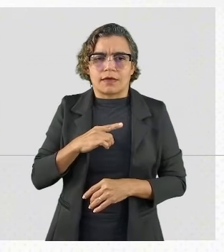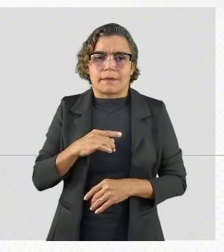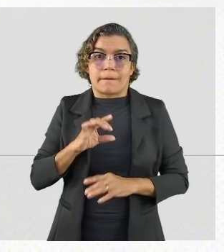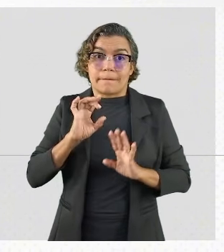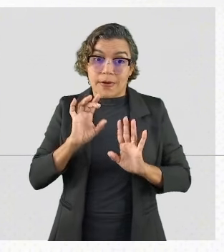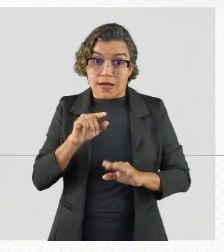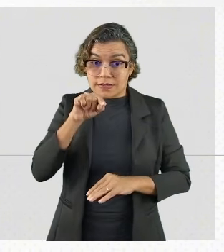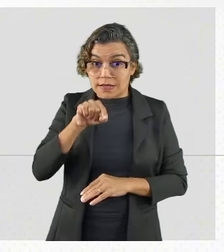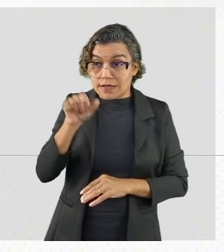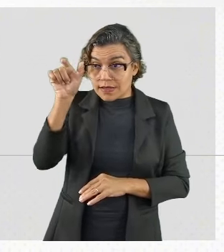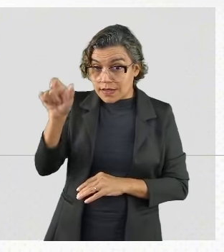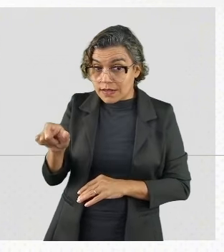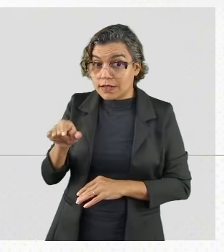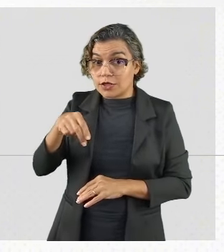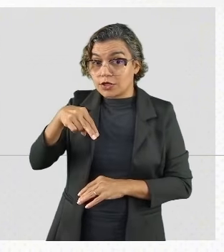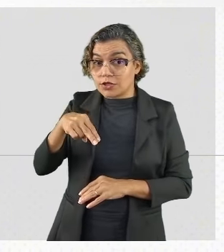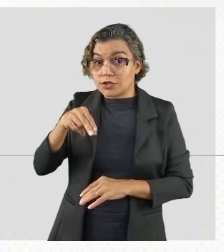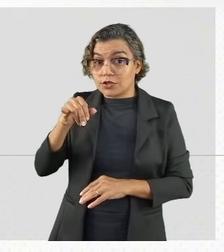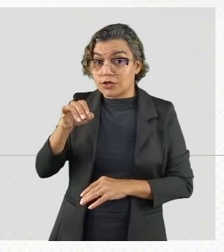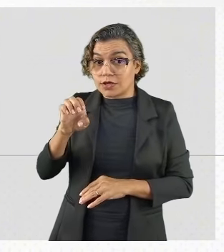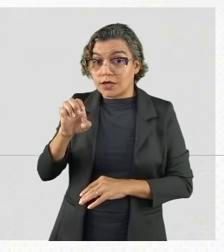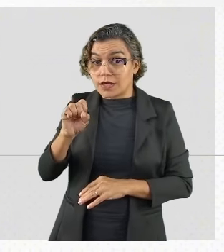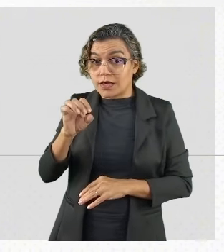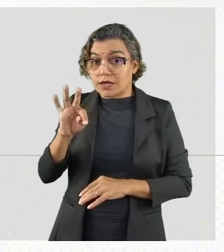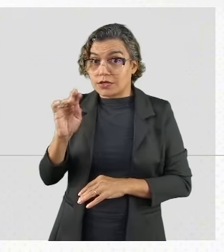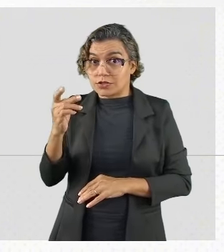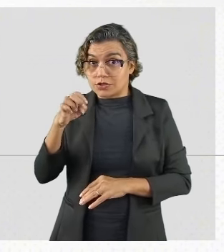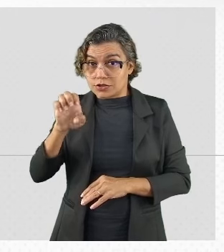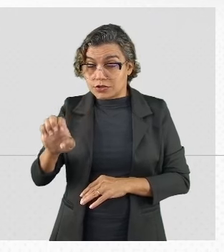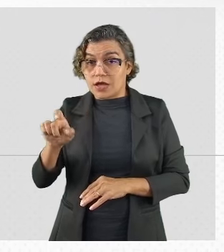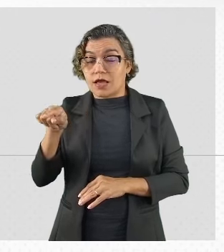vida. A gente tem que afirmar a vida aqui e agora.